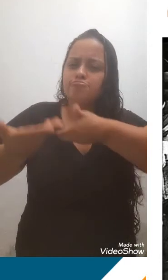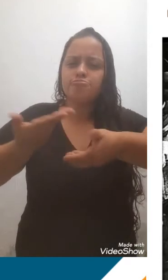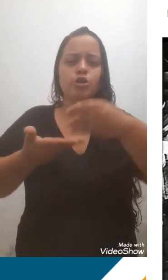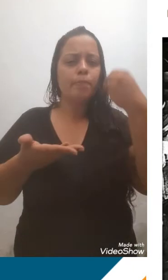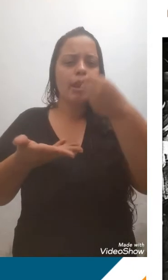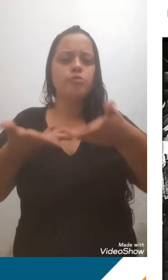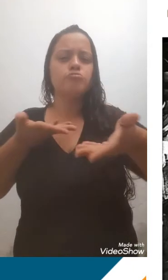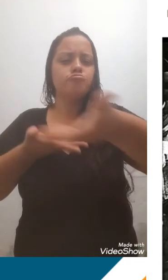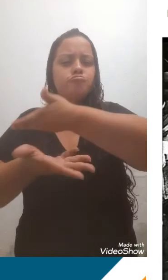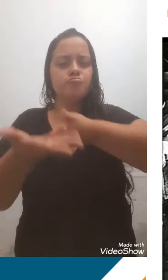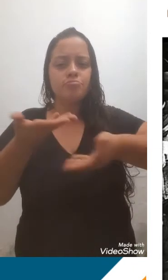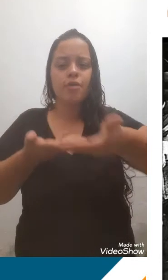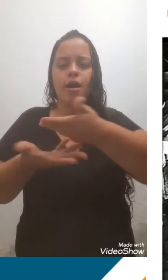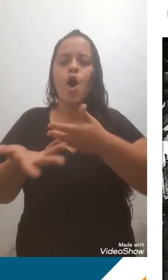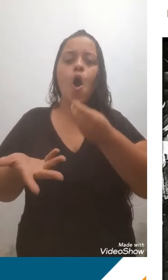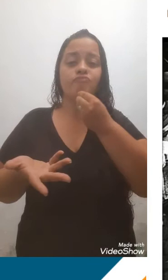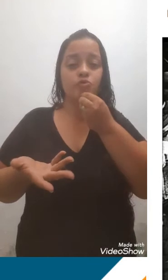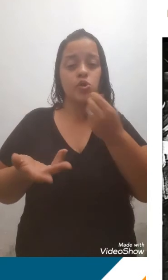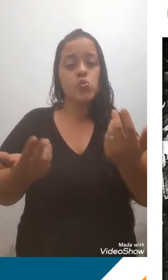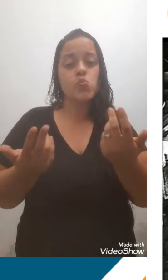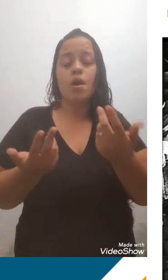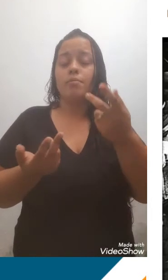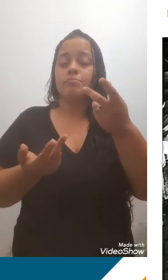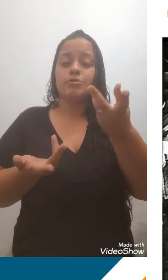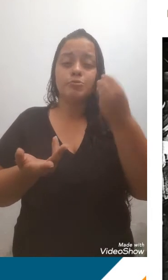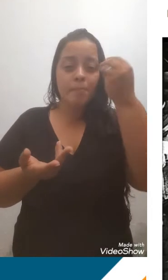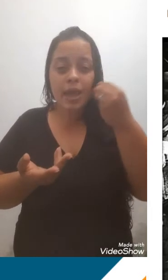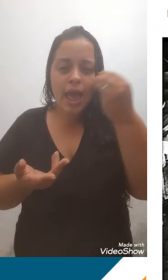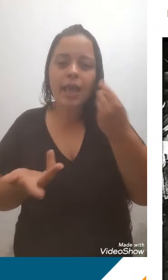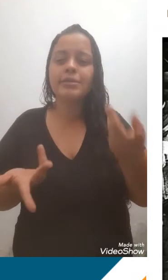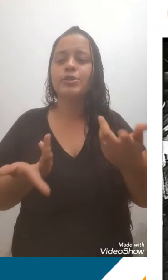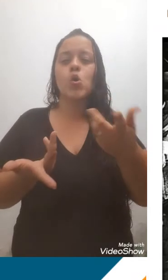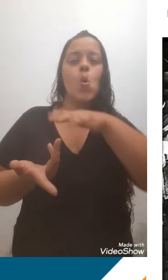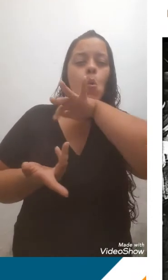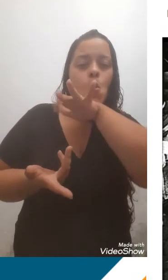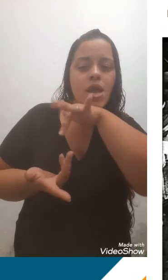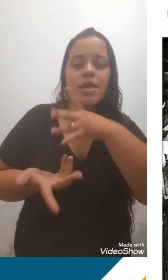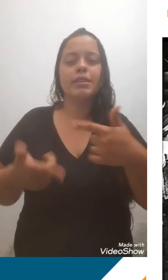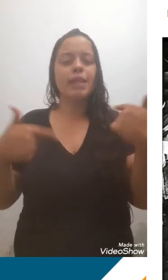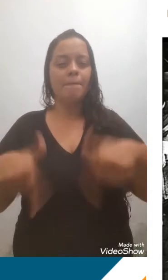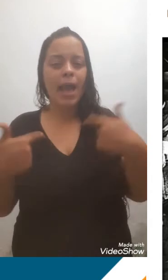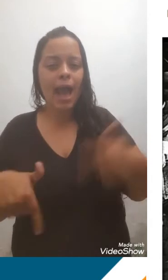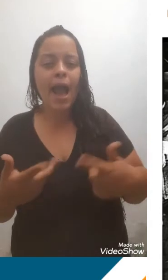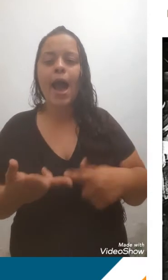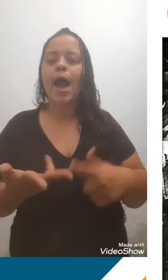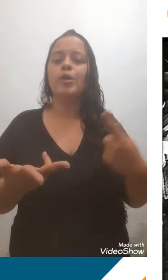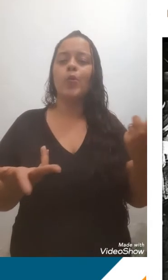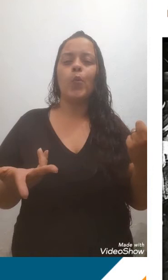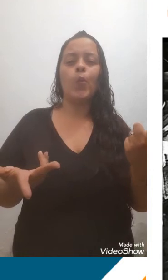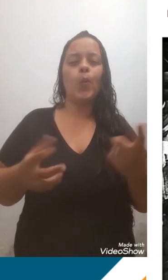as experiências que eles trocam? São, obviamente, as más experiências, né, as péssimas experiências de trabalho, né,